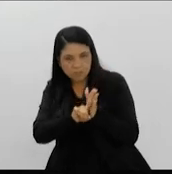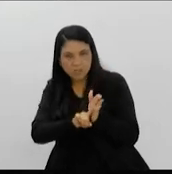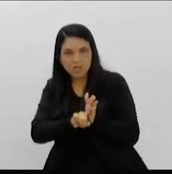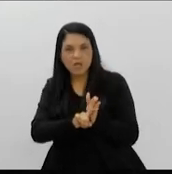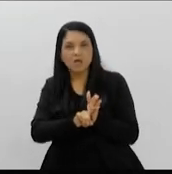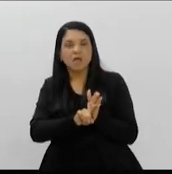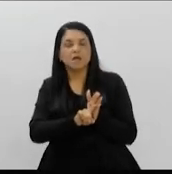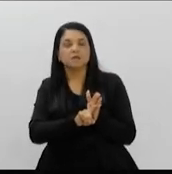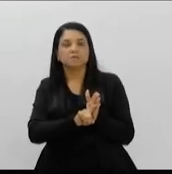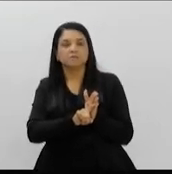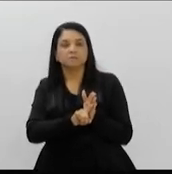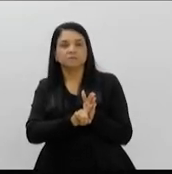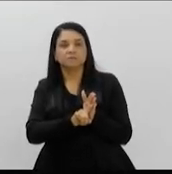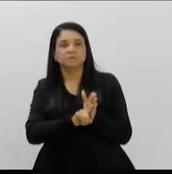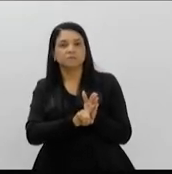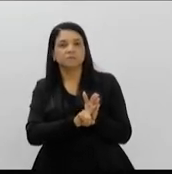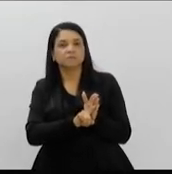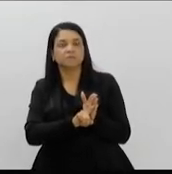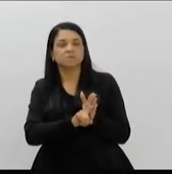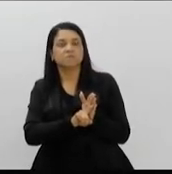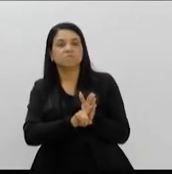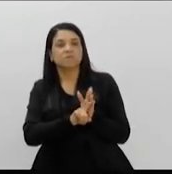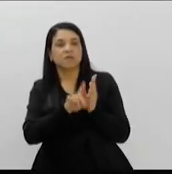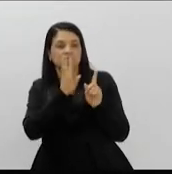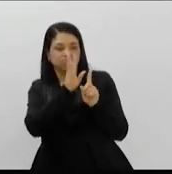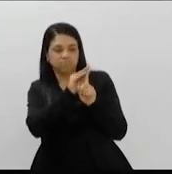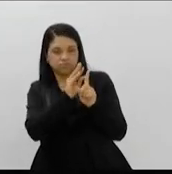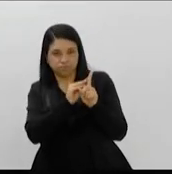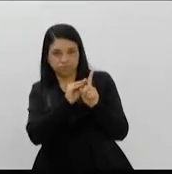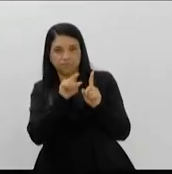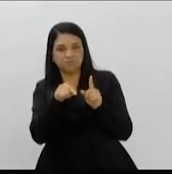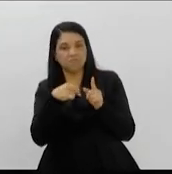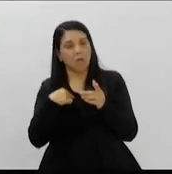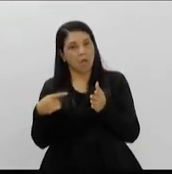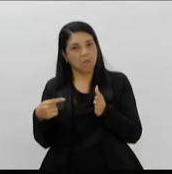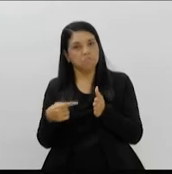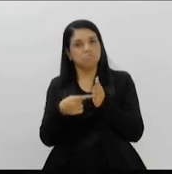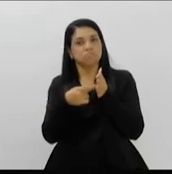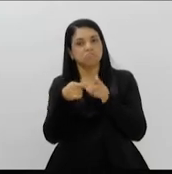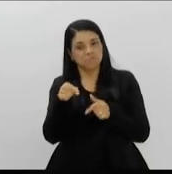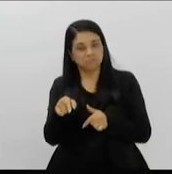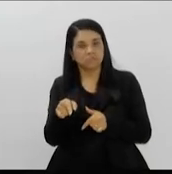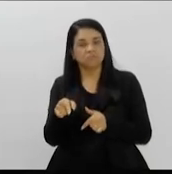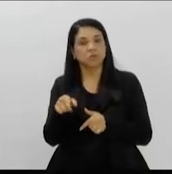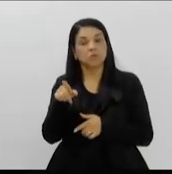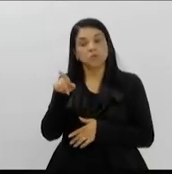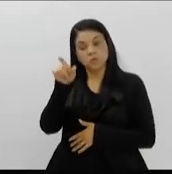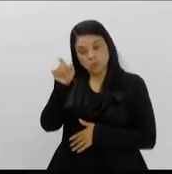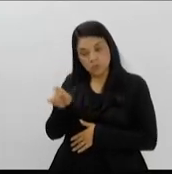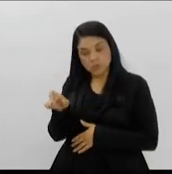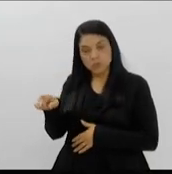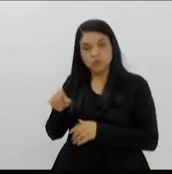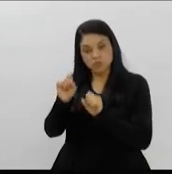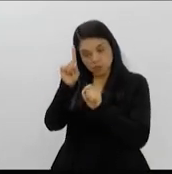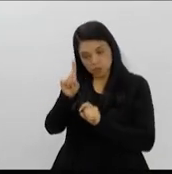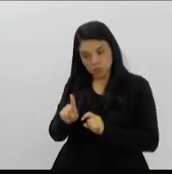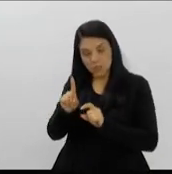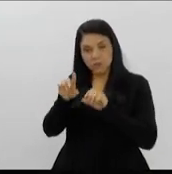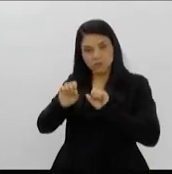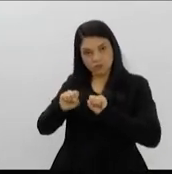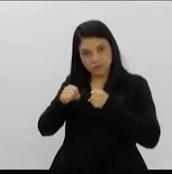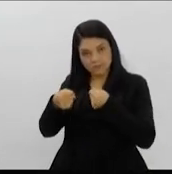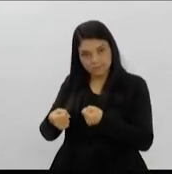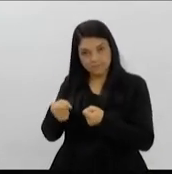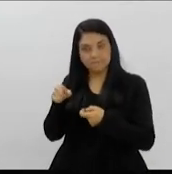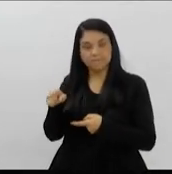investigarem a fundo, como está sendo feito. Vai ser dado ao acusado, evidentemente, o direito de defesa, de ampla defesa, porque tem que